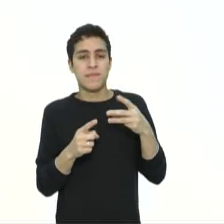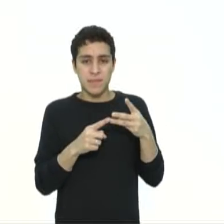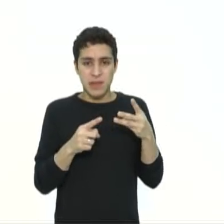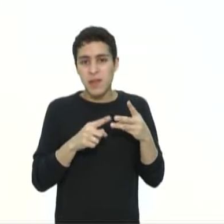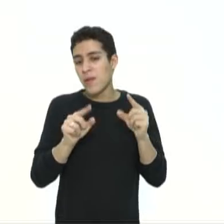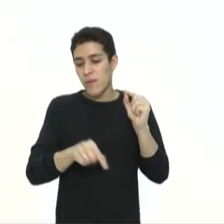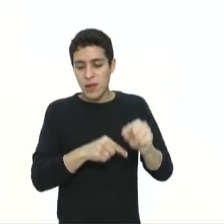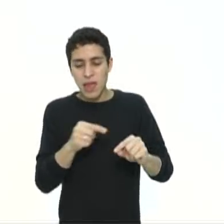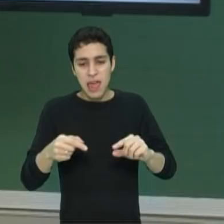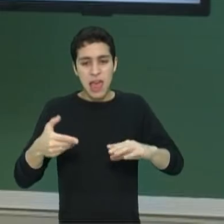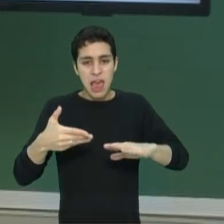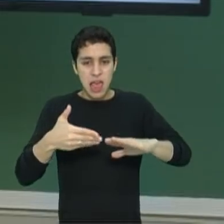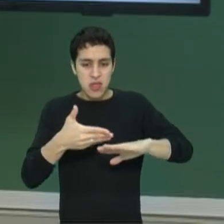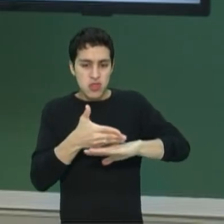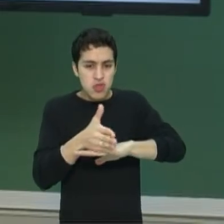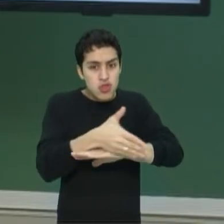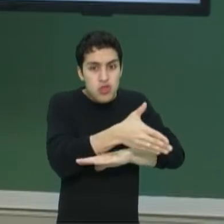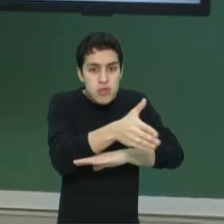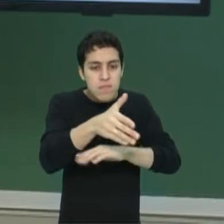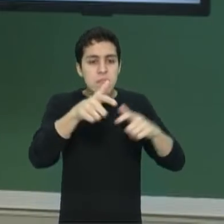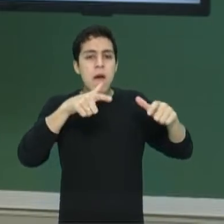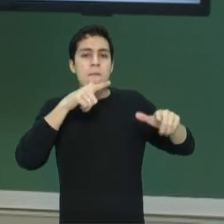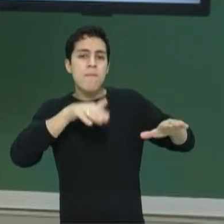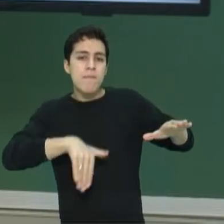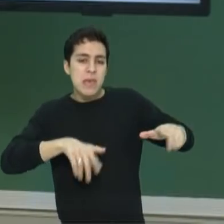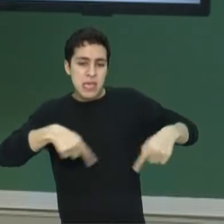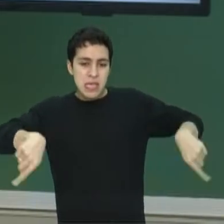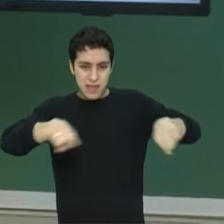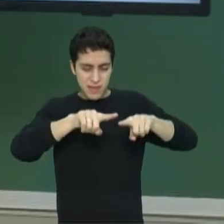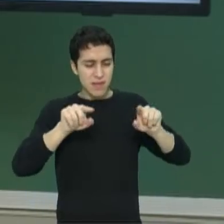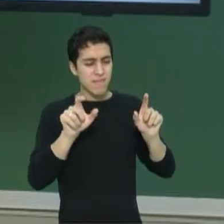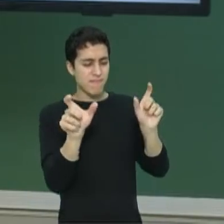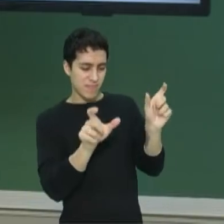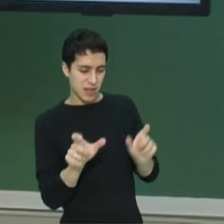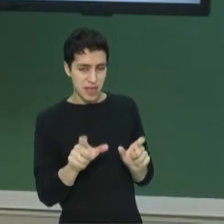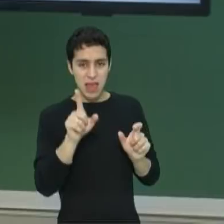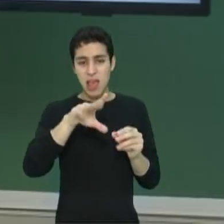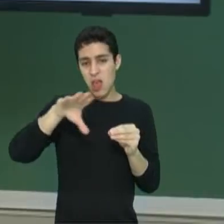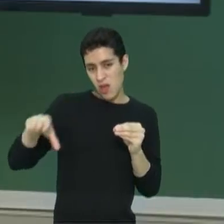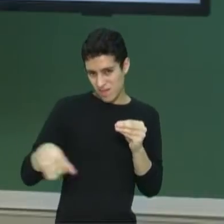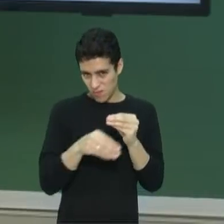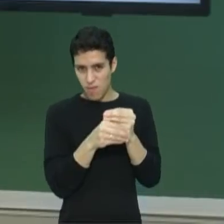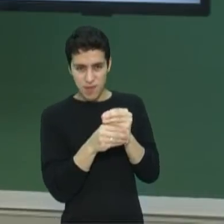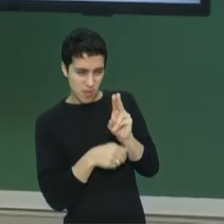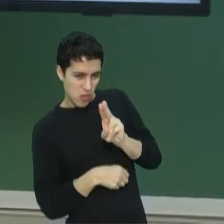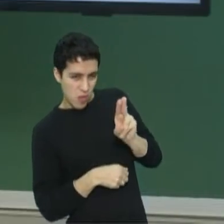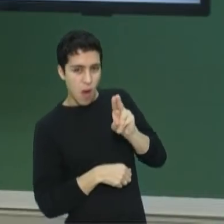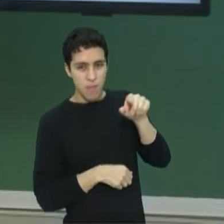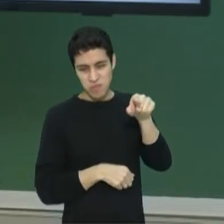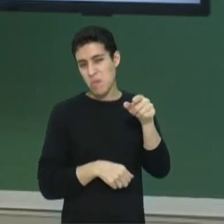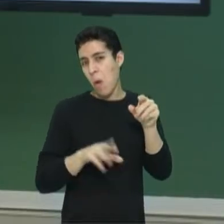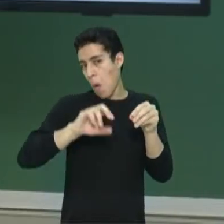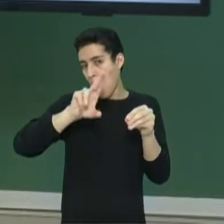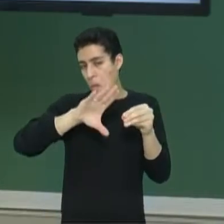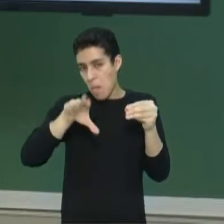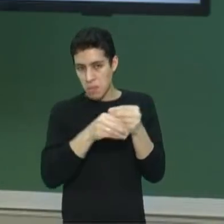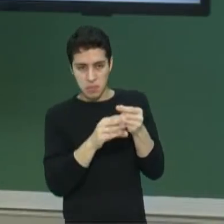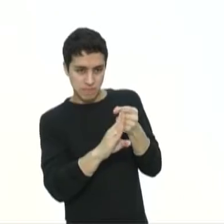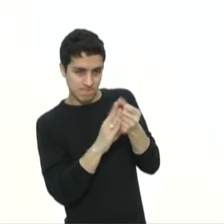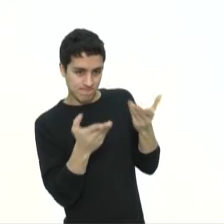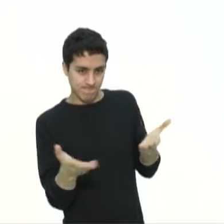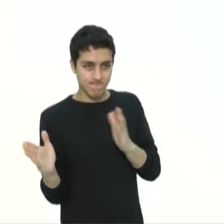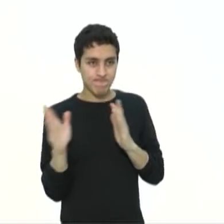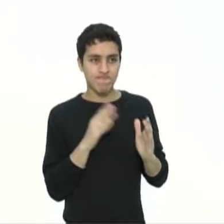piscina. Então, essas são as palavras que a gente considera complemento nominal, certo? No